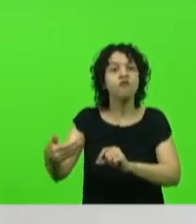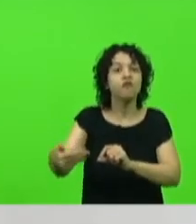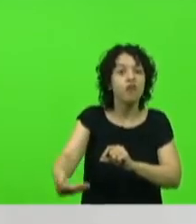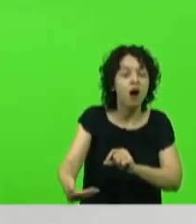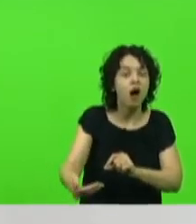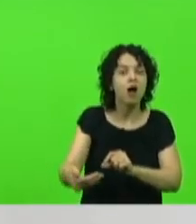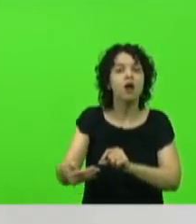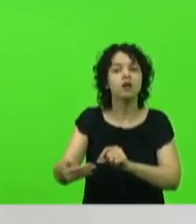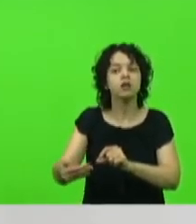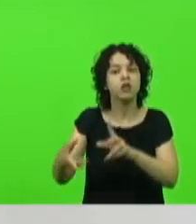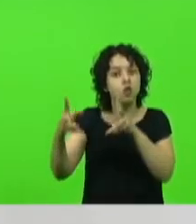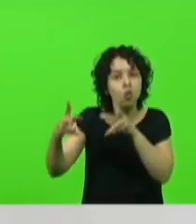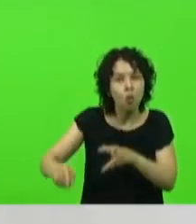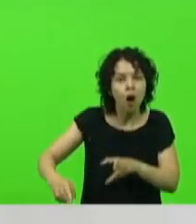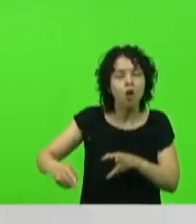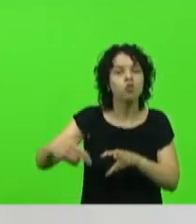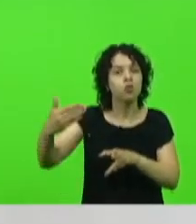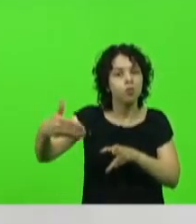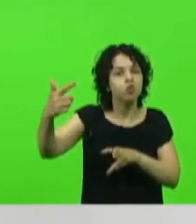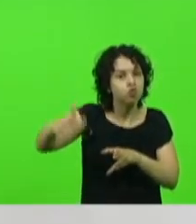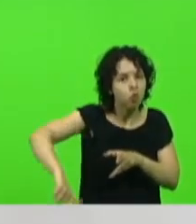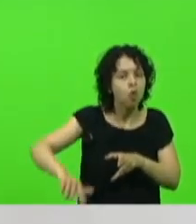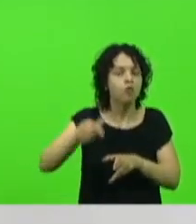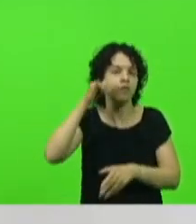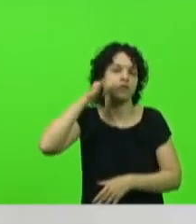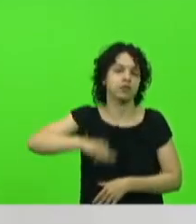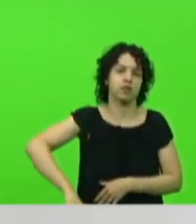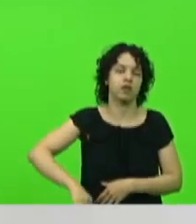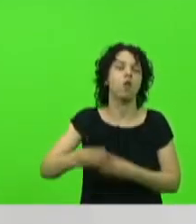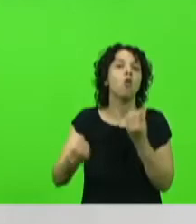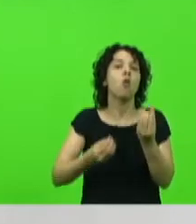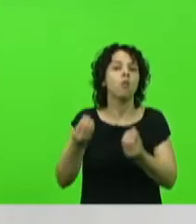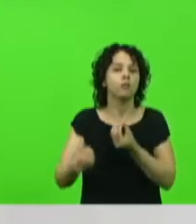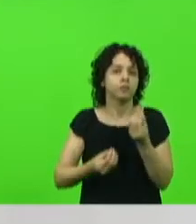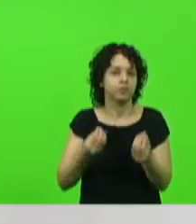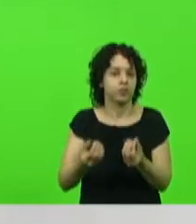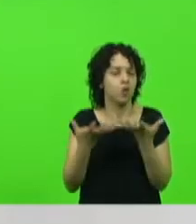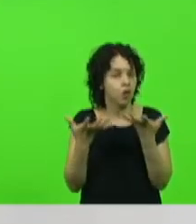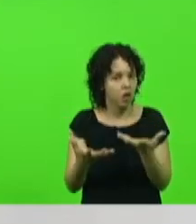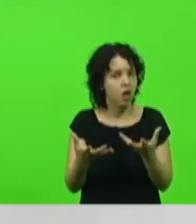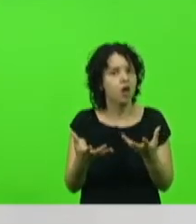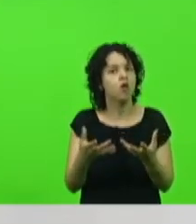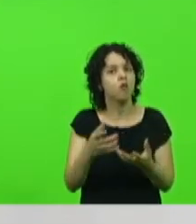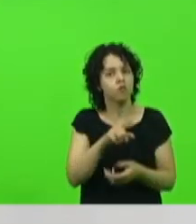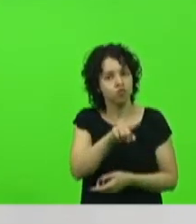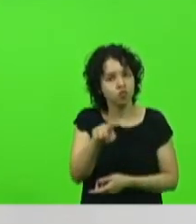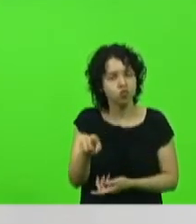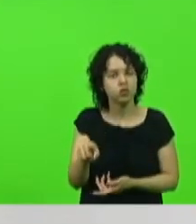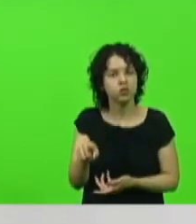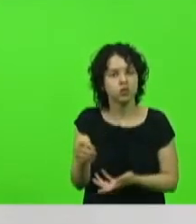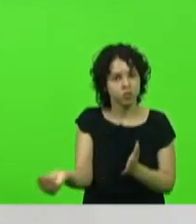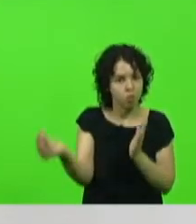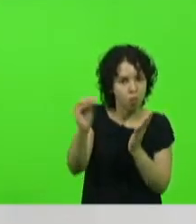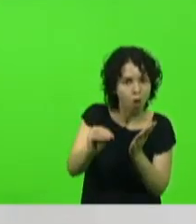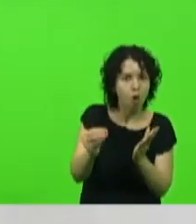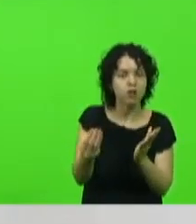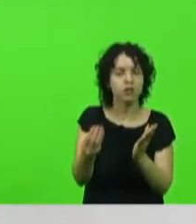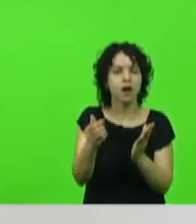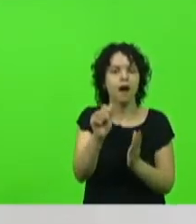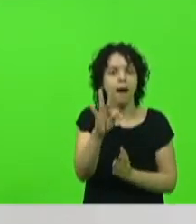como essas não venham a se repetir? Então, eu gostaria que fosse consignada aí na ata essas três